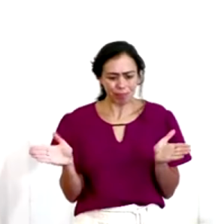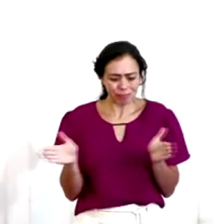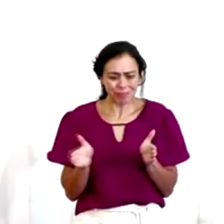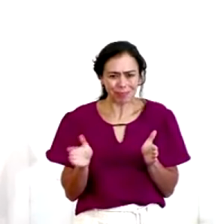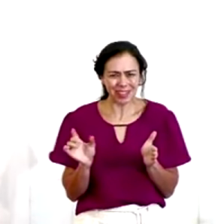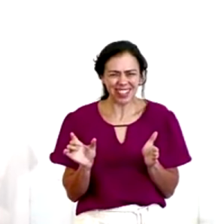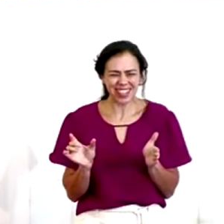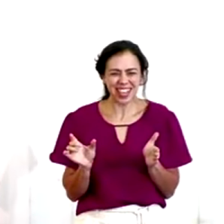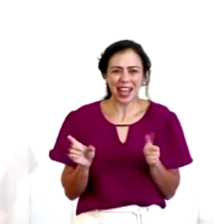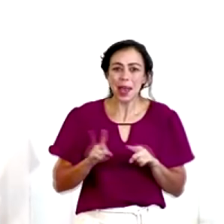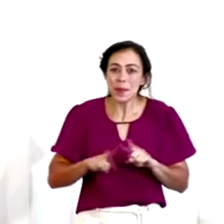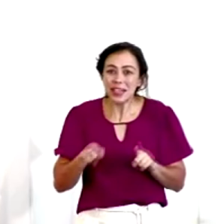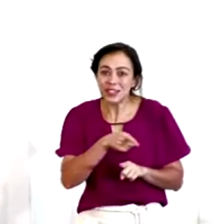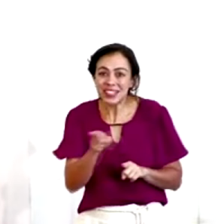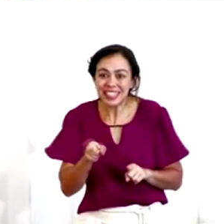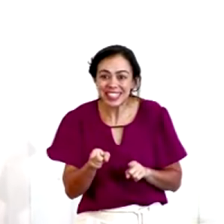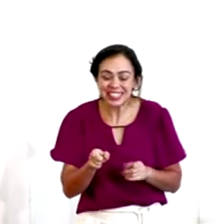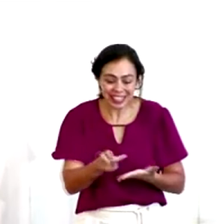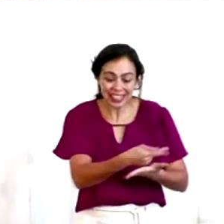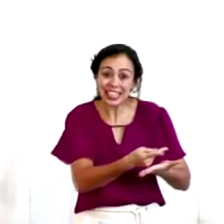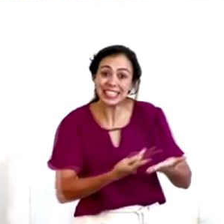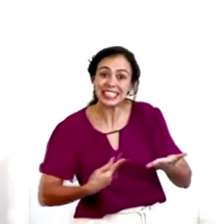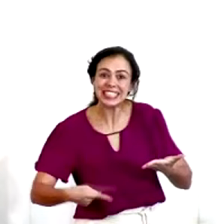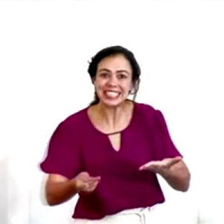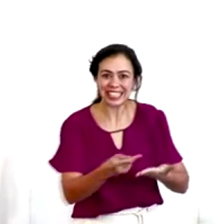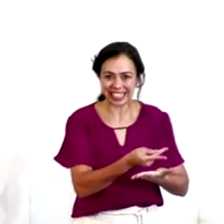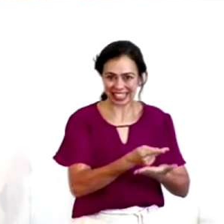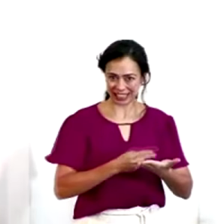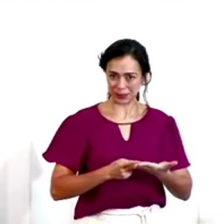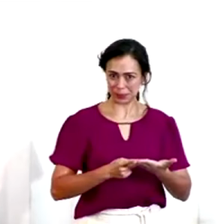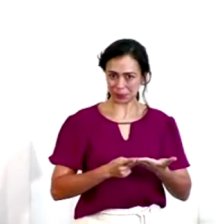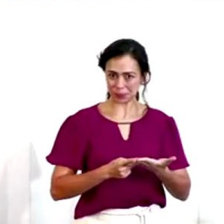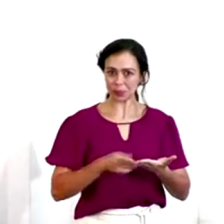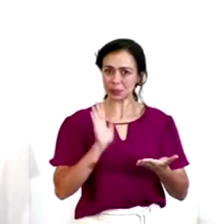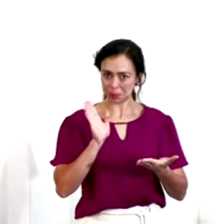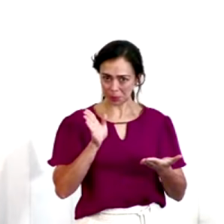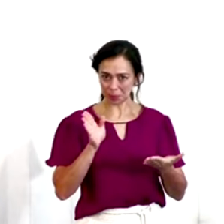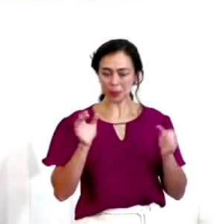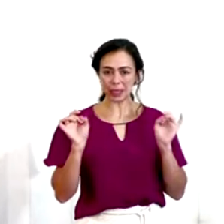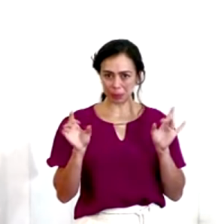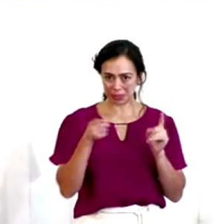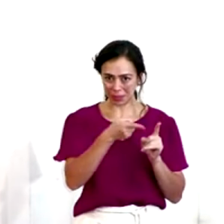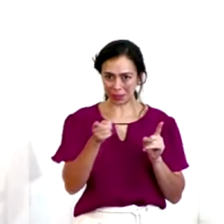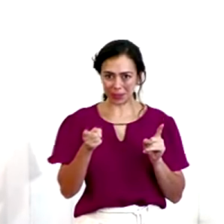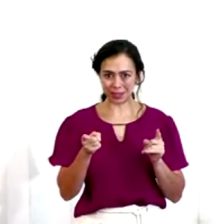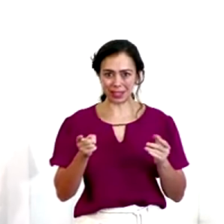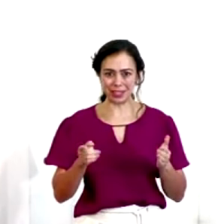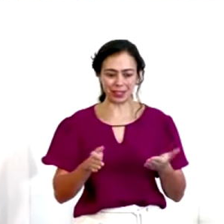desenho. Gostaria que vocês desenhassem numa folha,